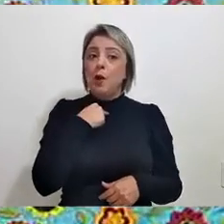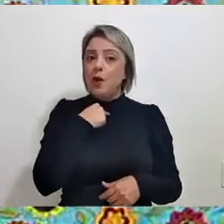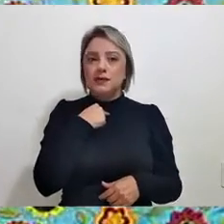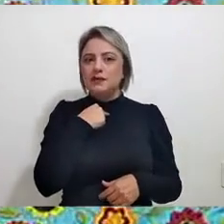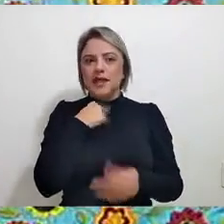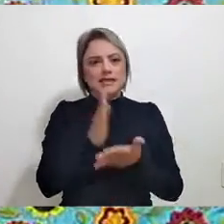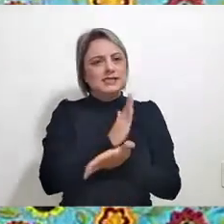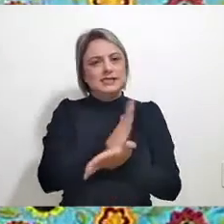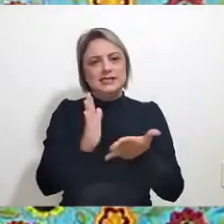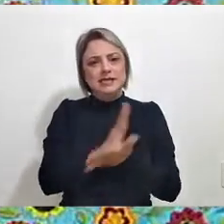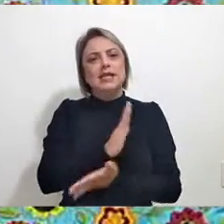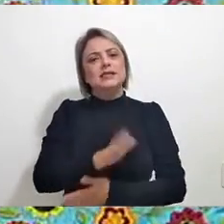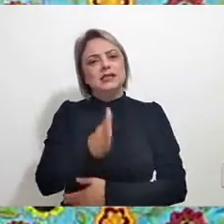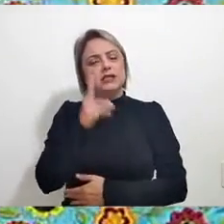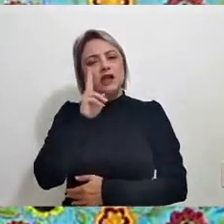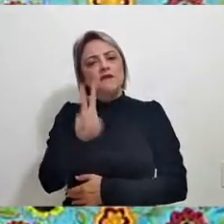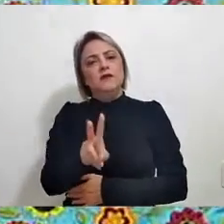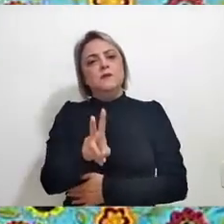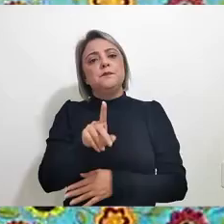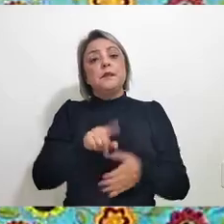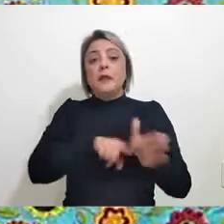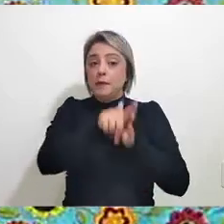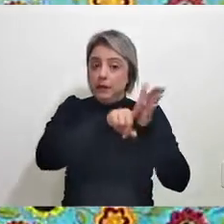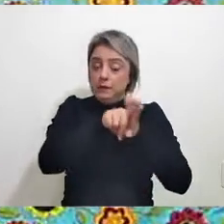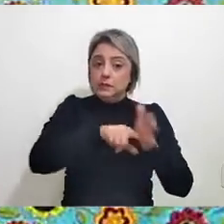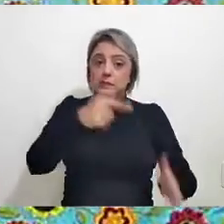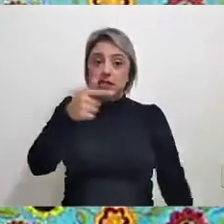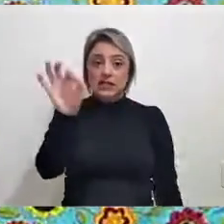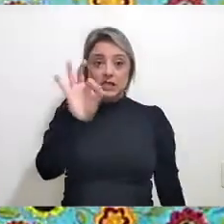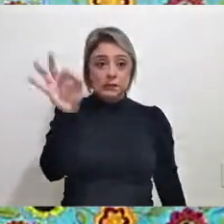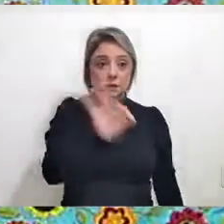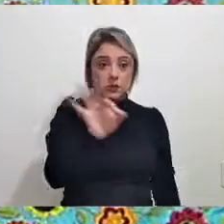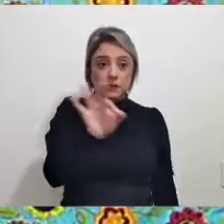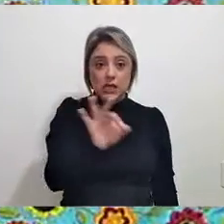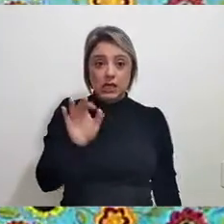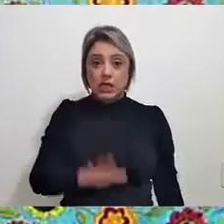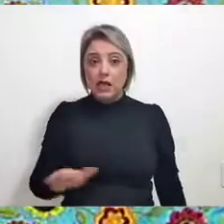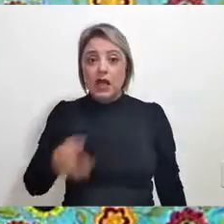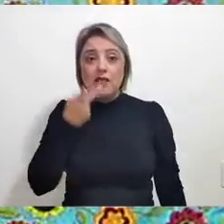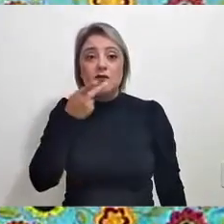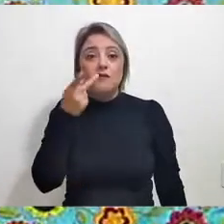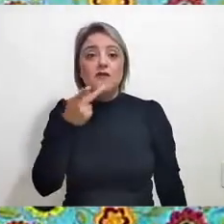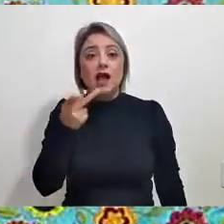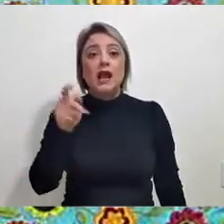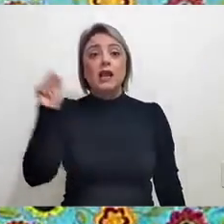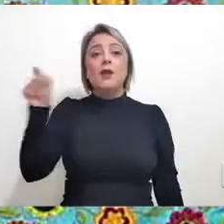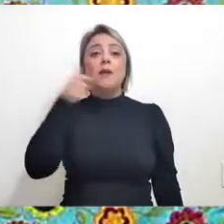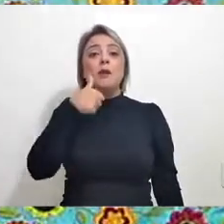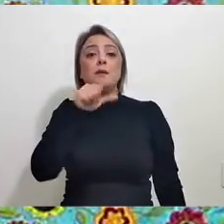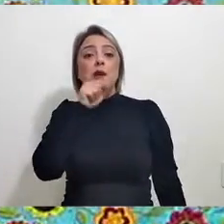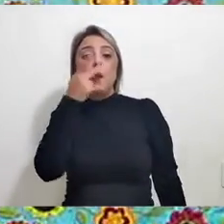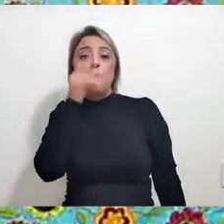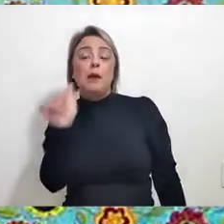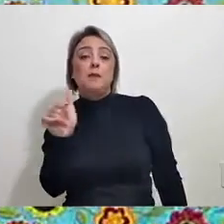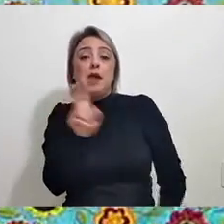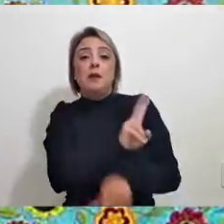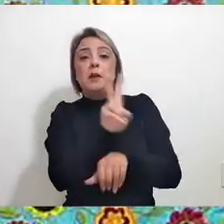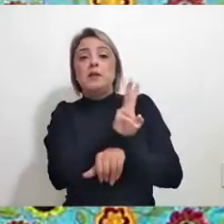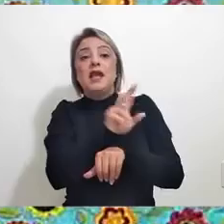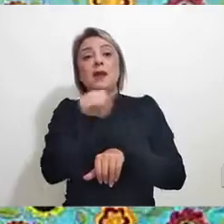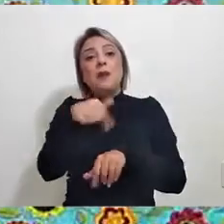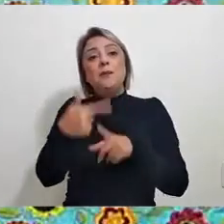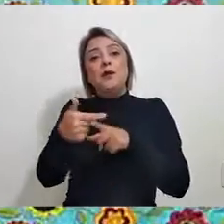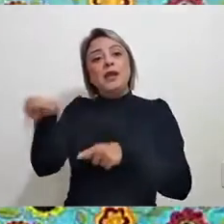sistema de garantia de direitos que precisam fazer esse papel. Então, a gente precisa avançar assim, isso tem que fazer parte do